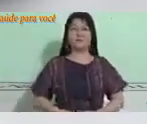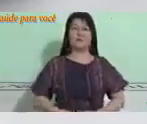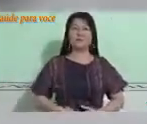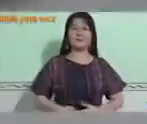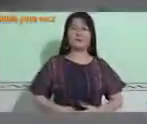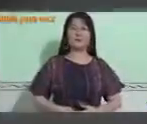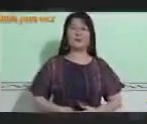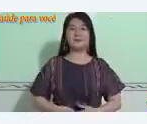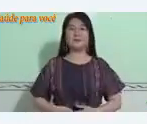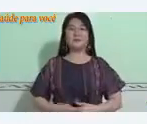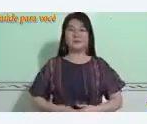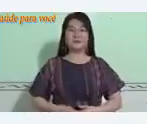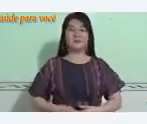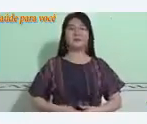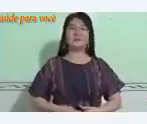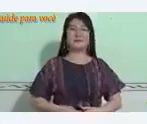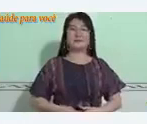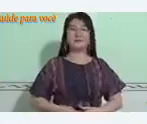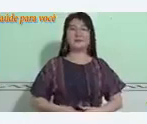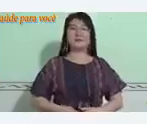Quando este está em se acúmulo,